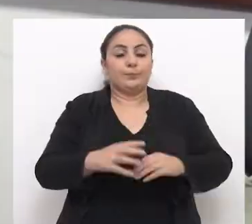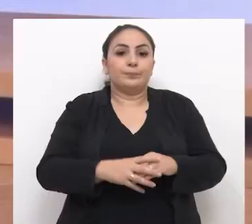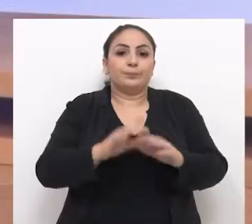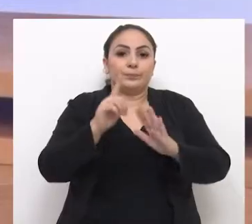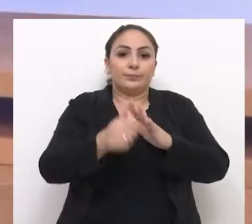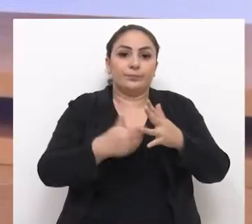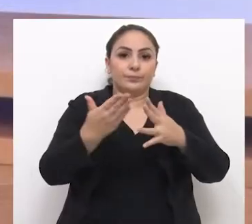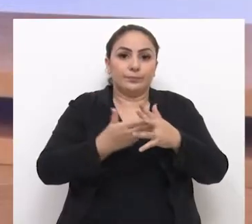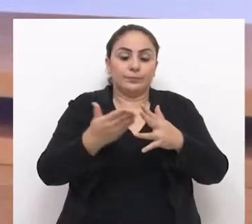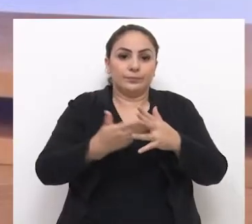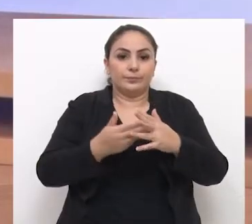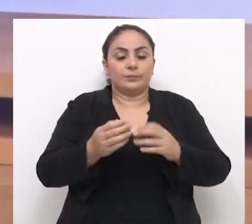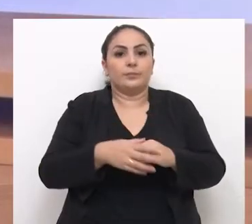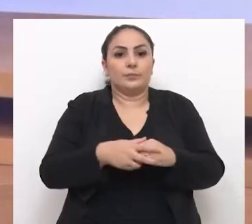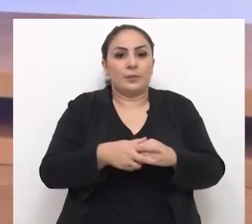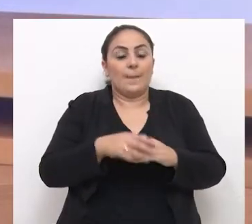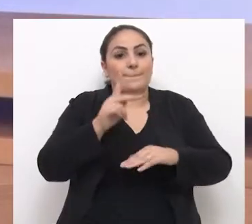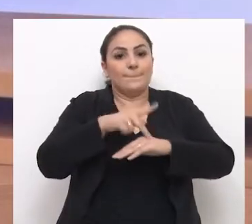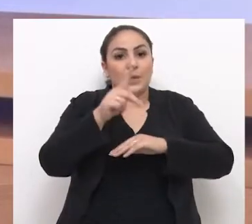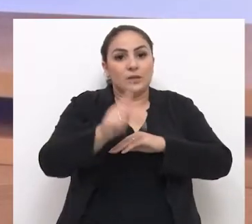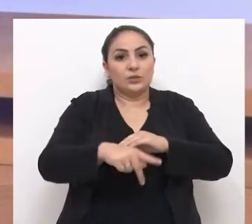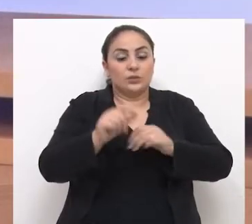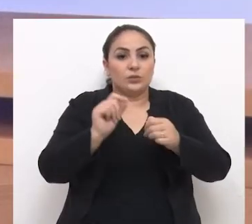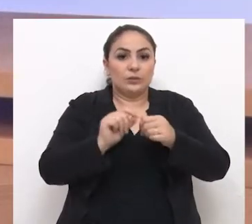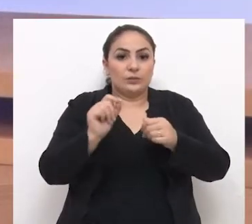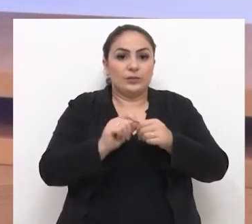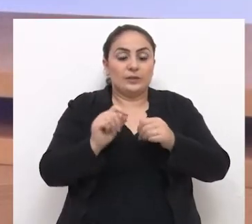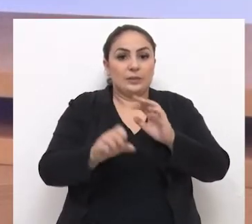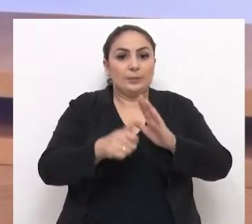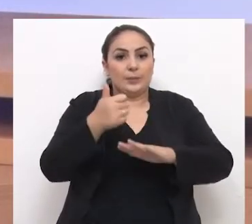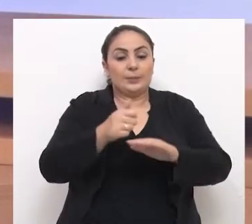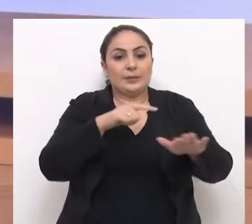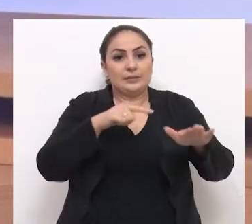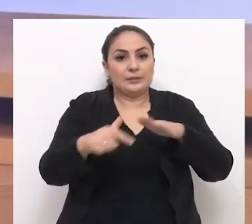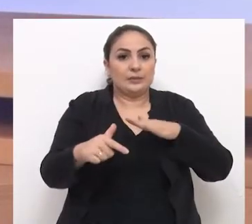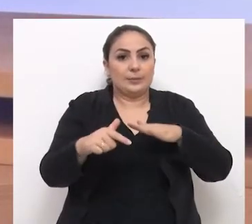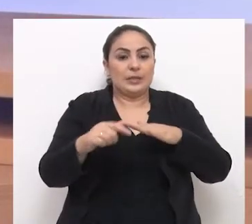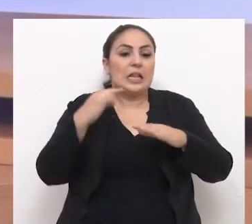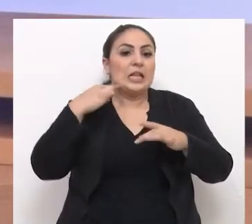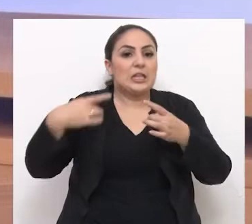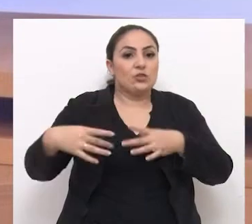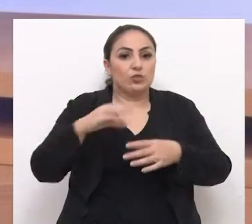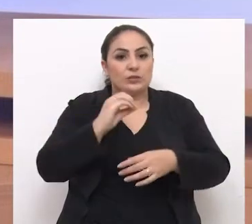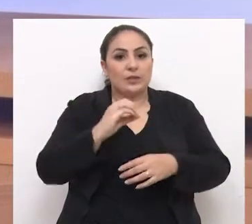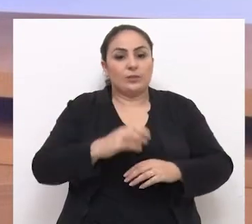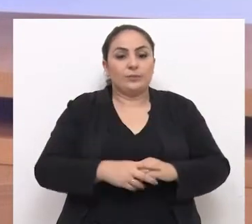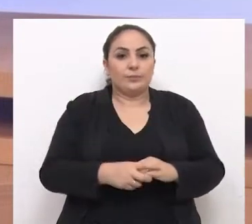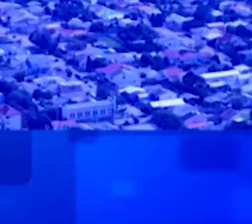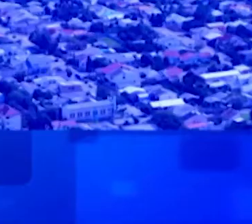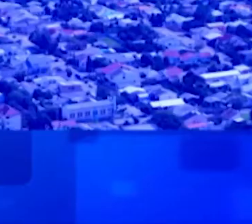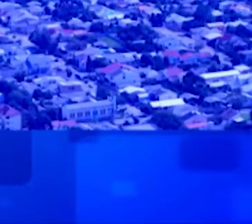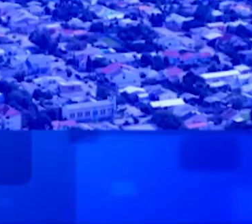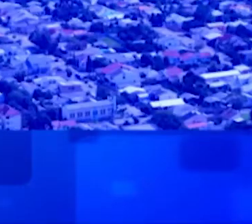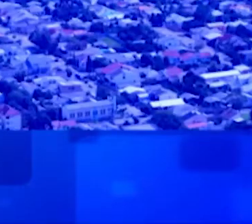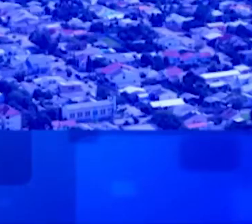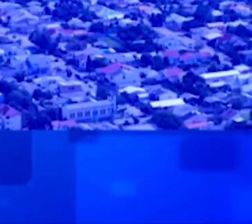ordem. E depois do intervalo, Passo Fundo promove a primeira semana Lixo Zero.